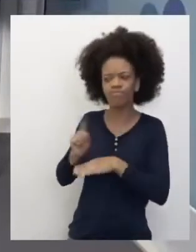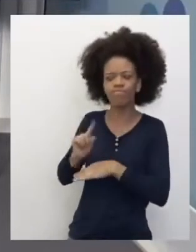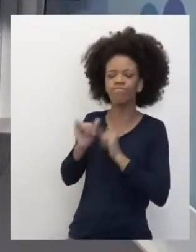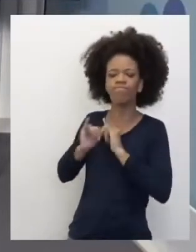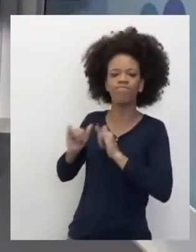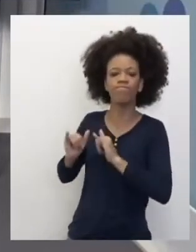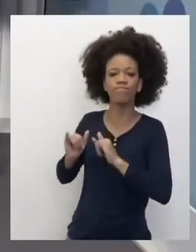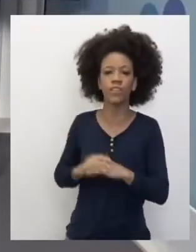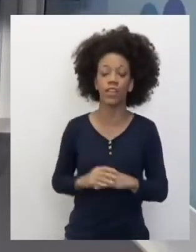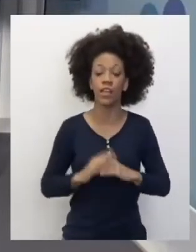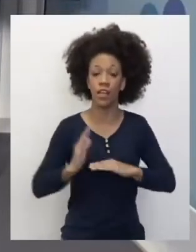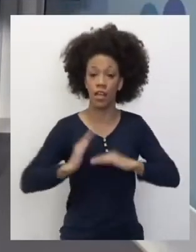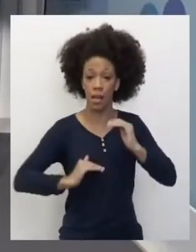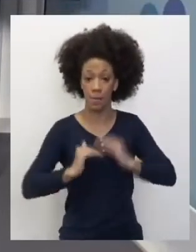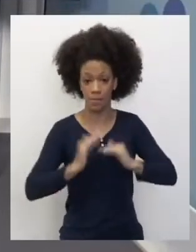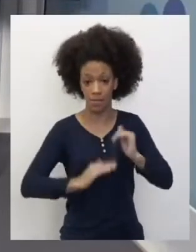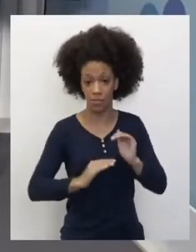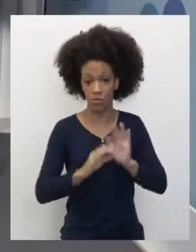currículo: